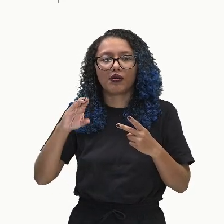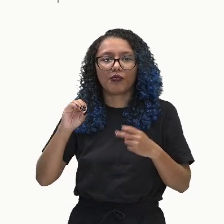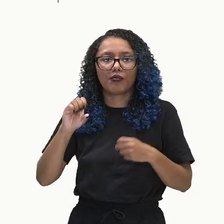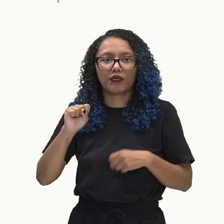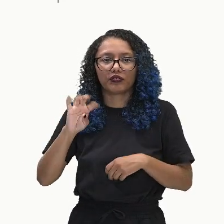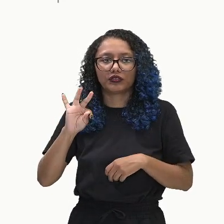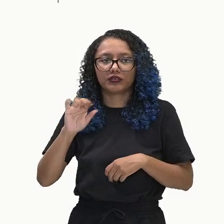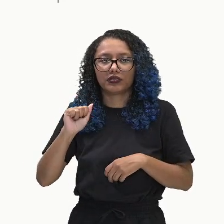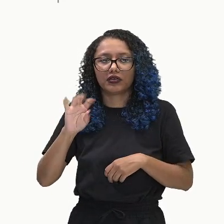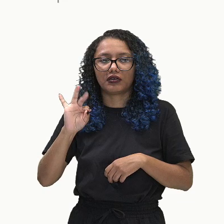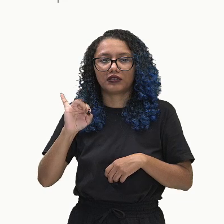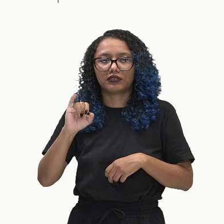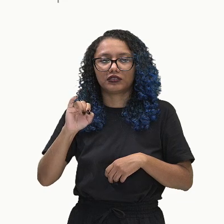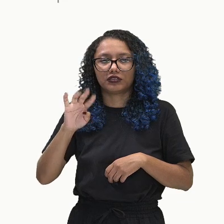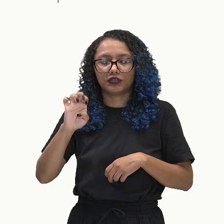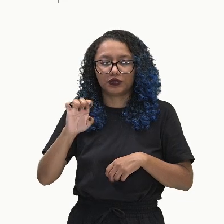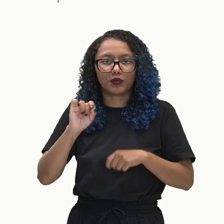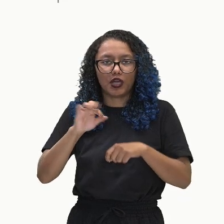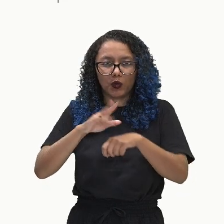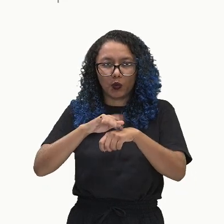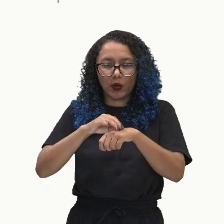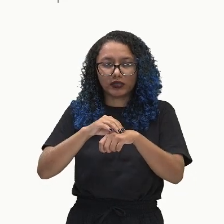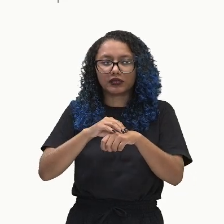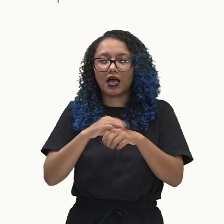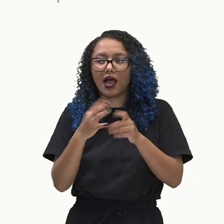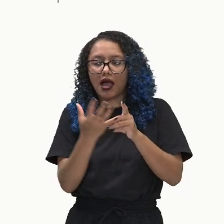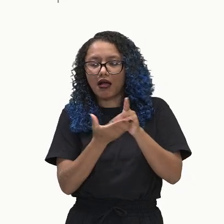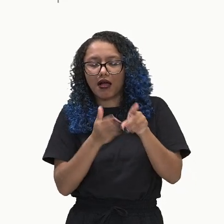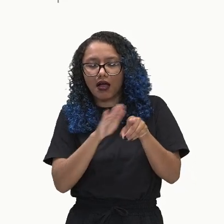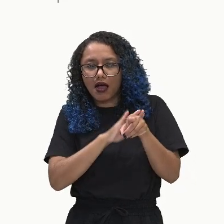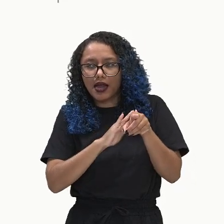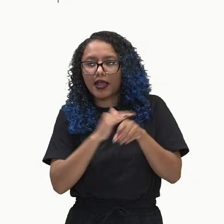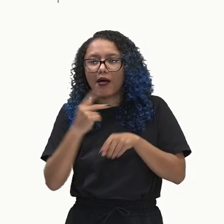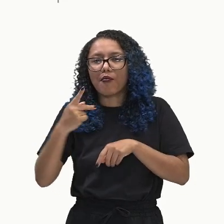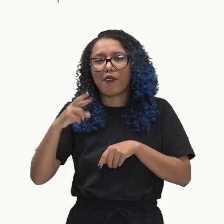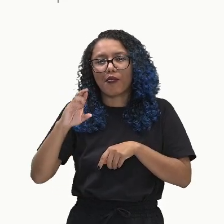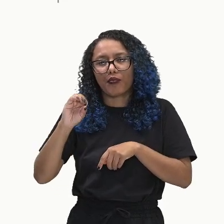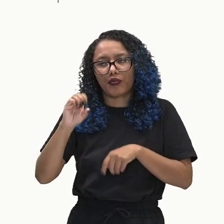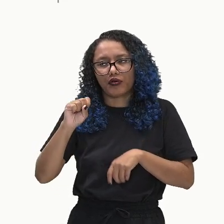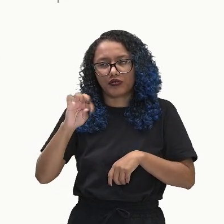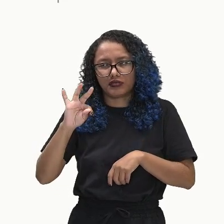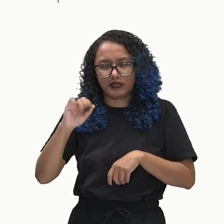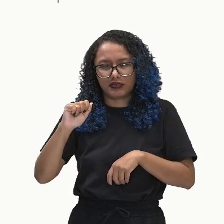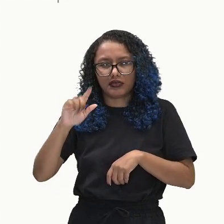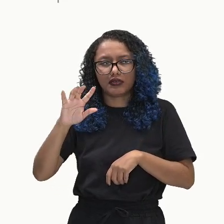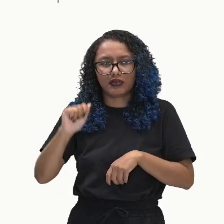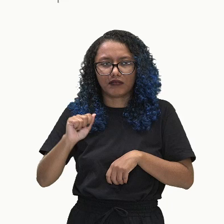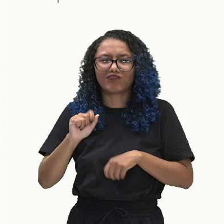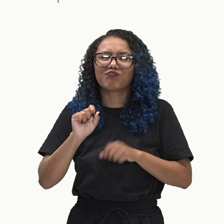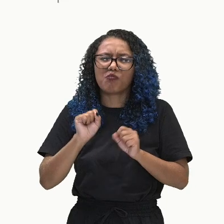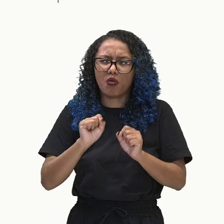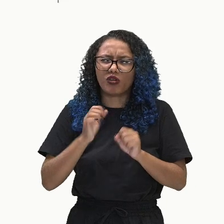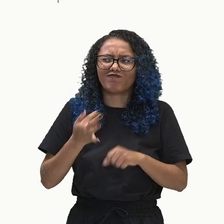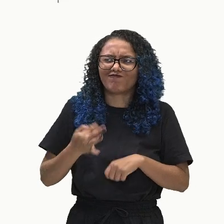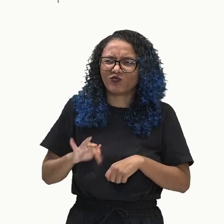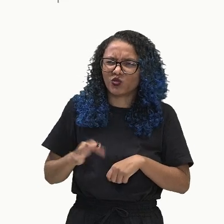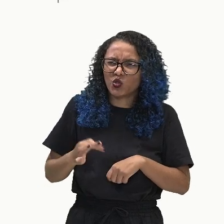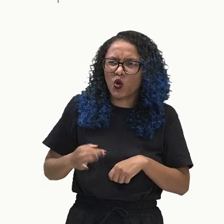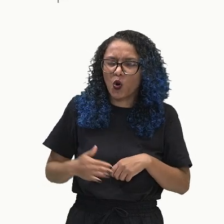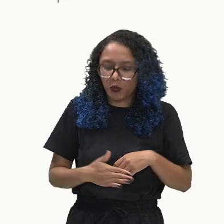próstata, geralmente causada por infecções. Então, esse processo pode causar desconforto na região pélvica